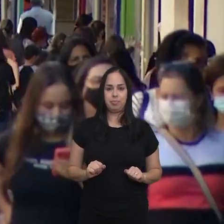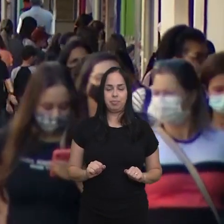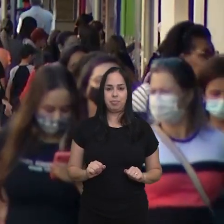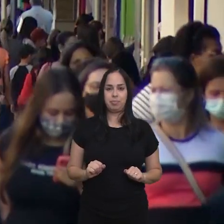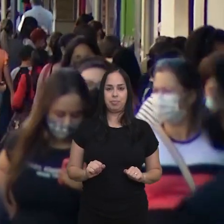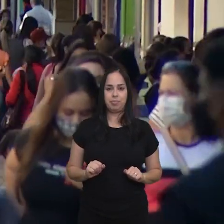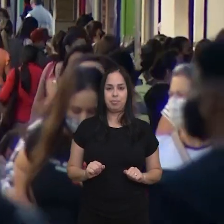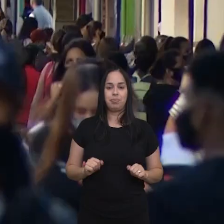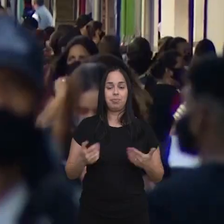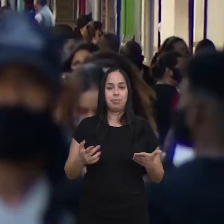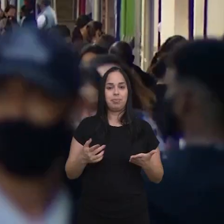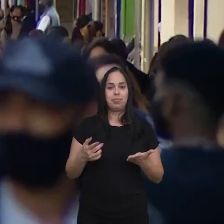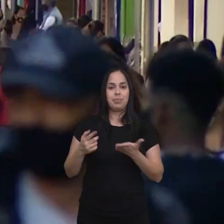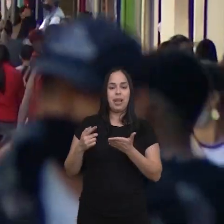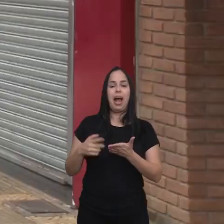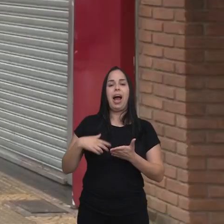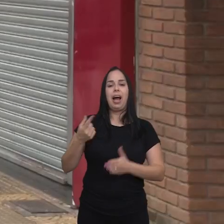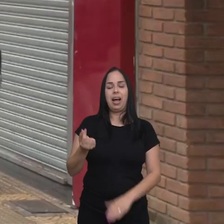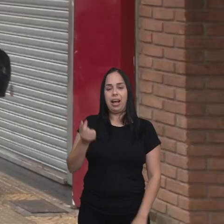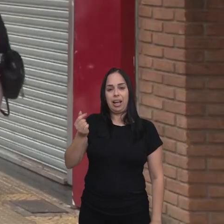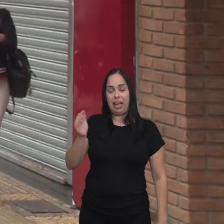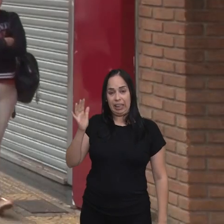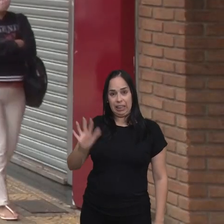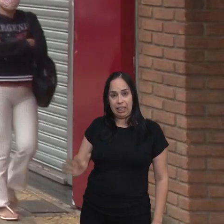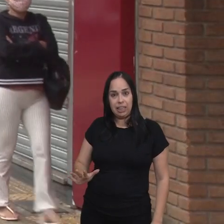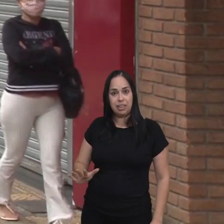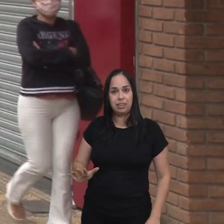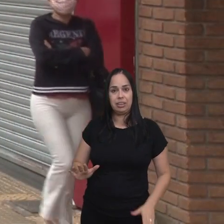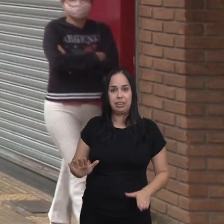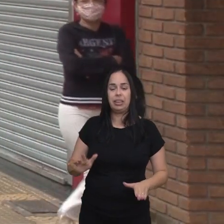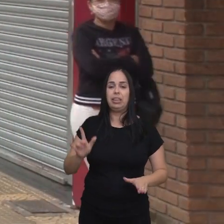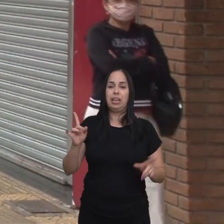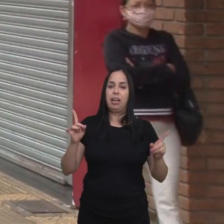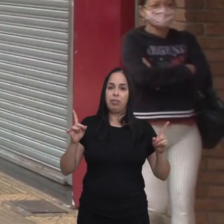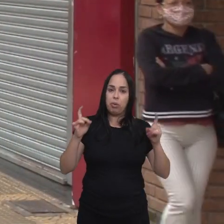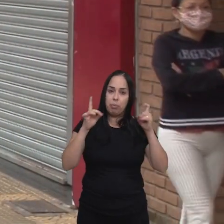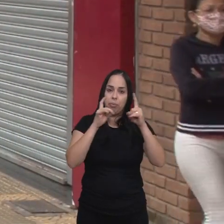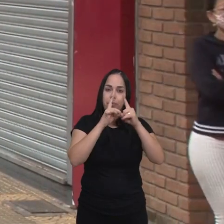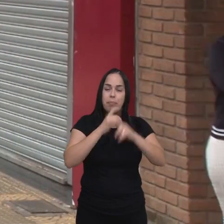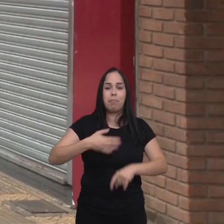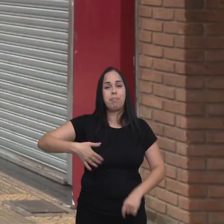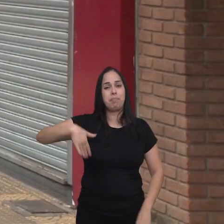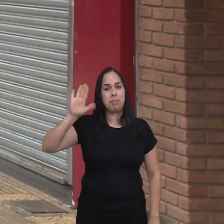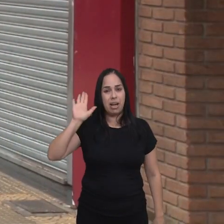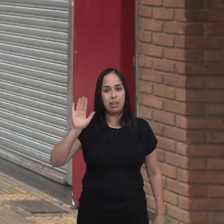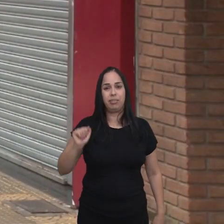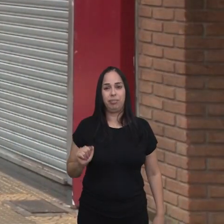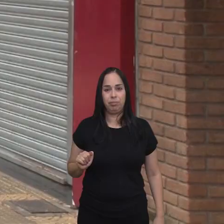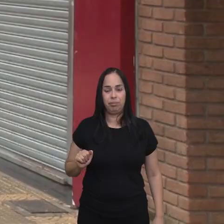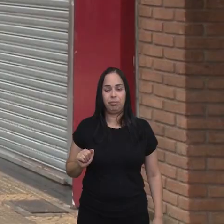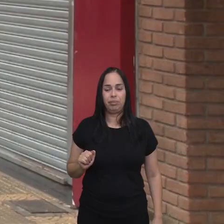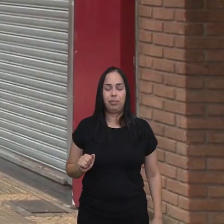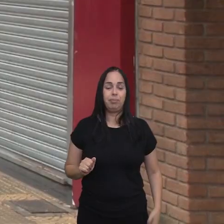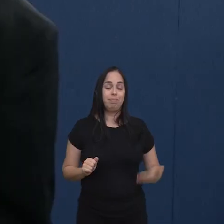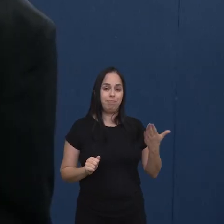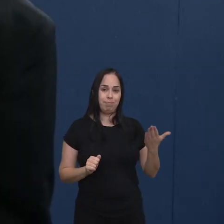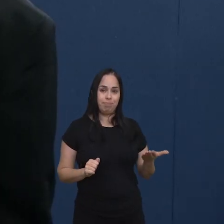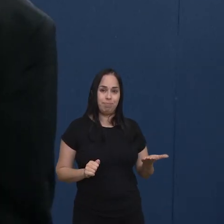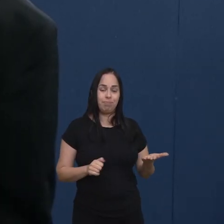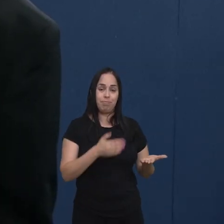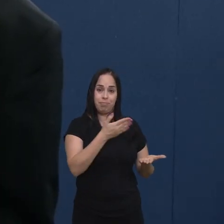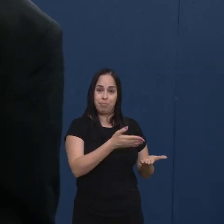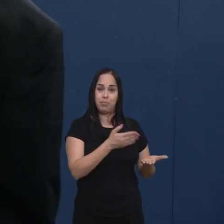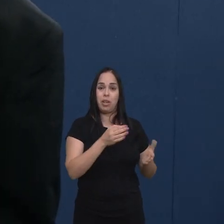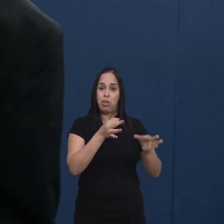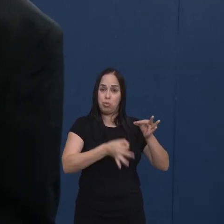e Erradicação do Trabalho Infantil, a crise provocada pela pandemia agravou a situação das crianças pelo Brasil, o que